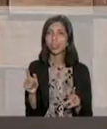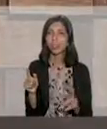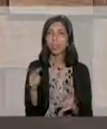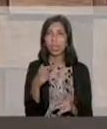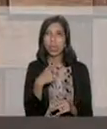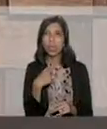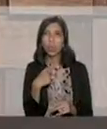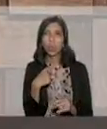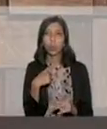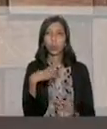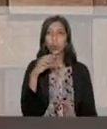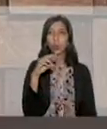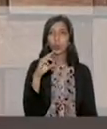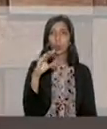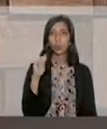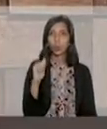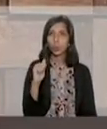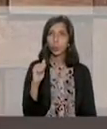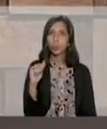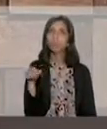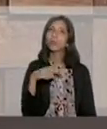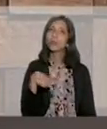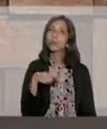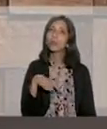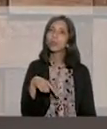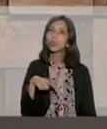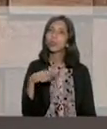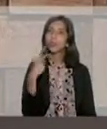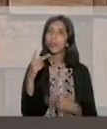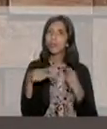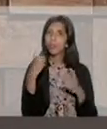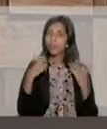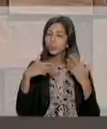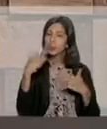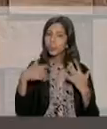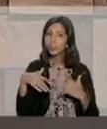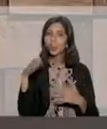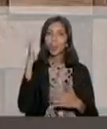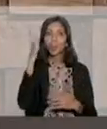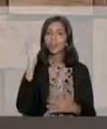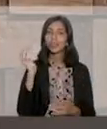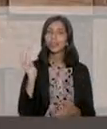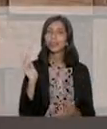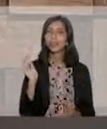que quando eu e Duca estamos falando, eu acho que